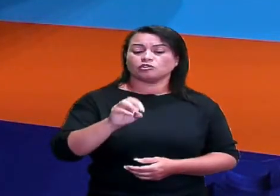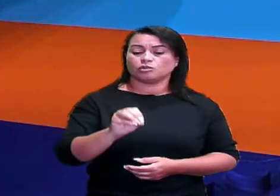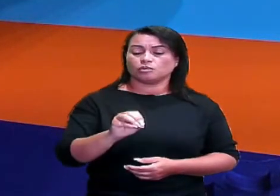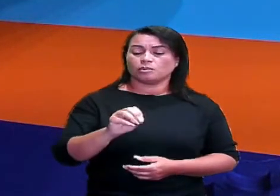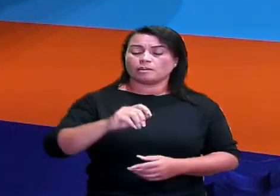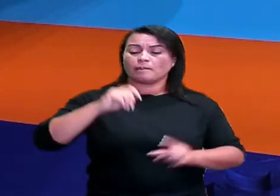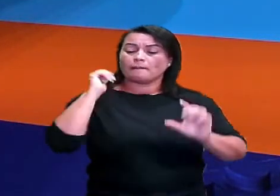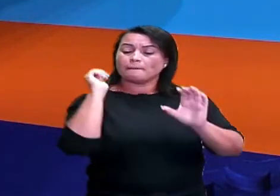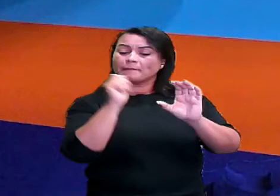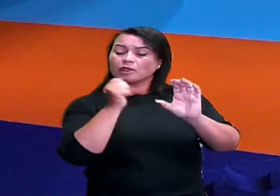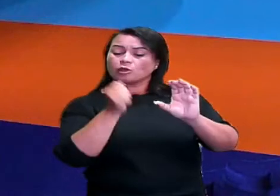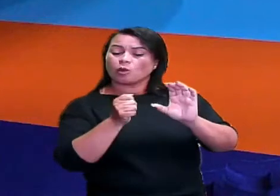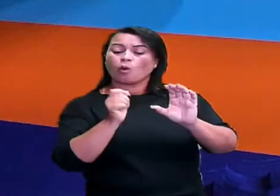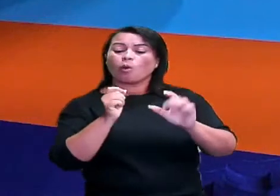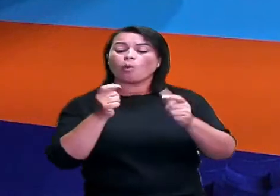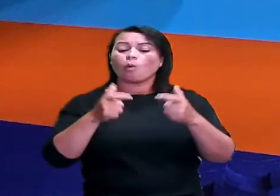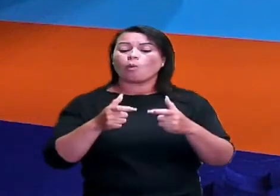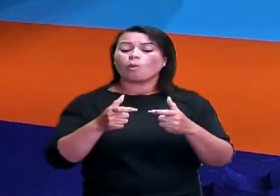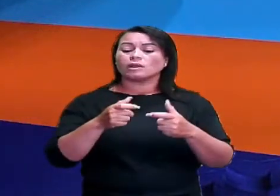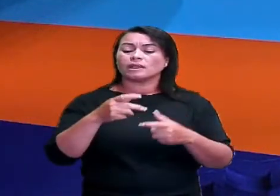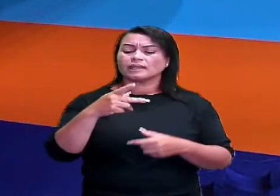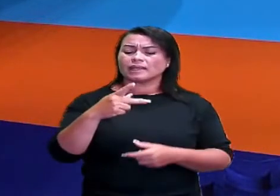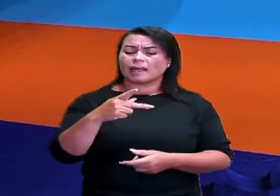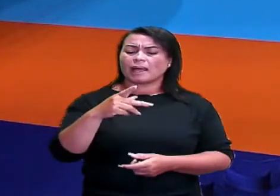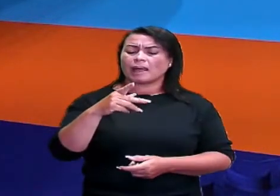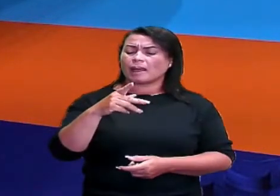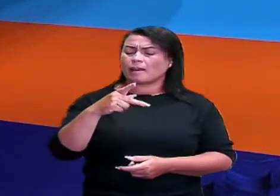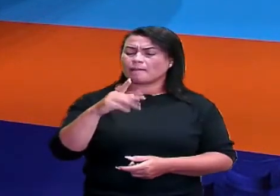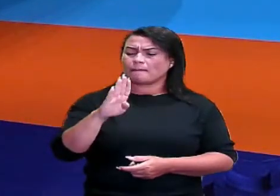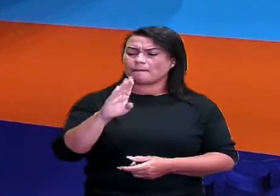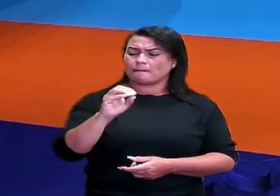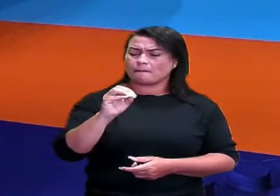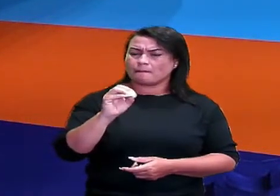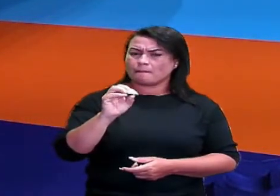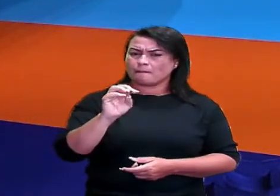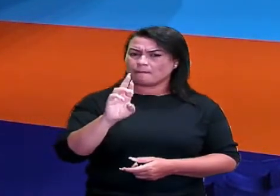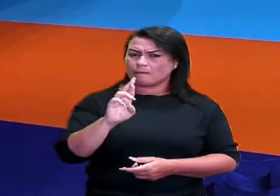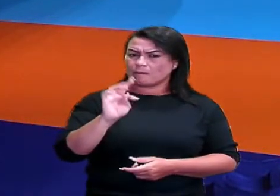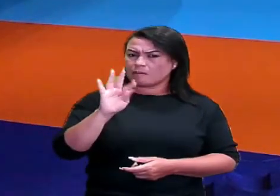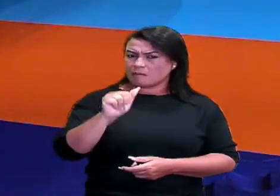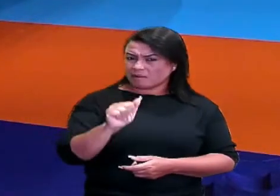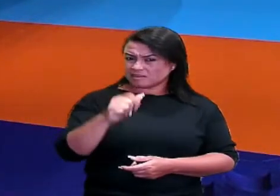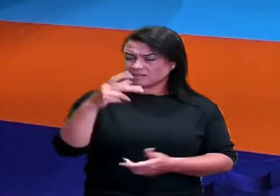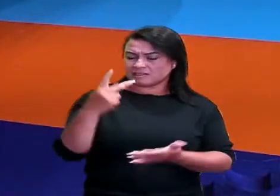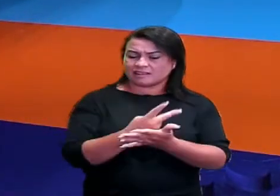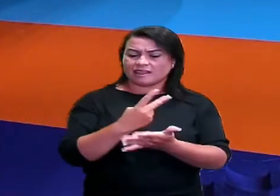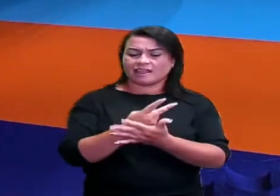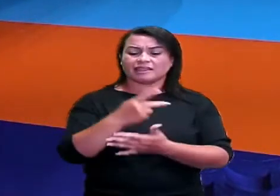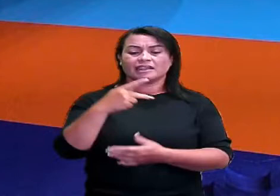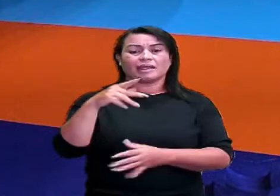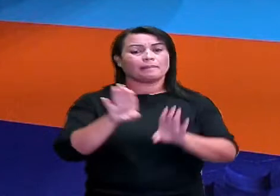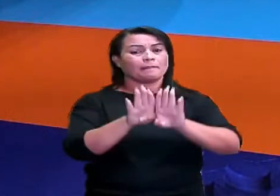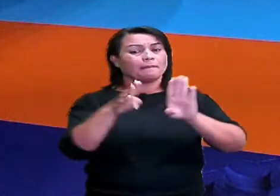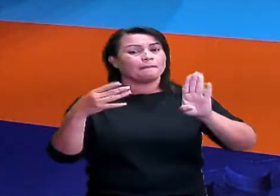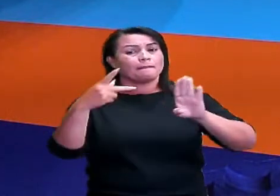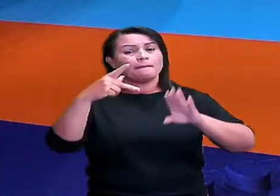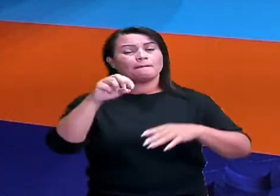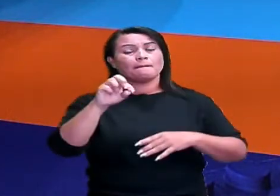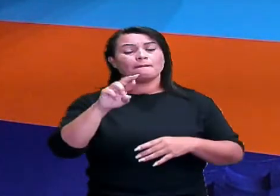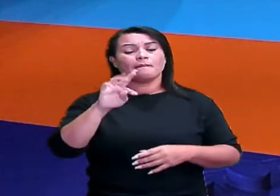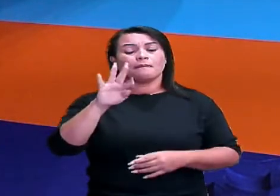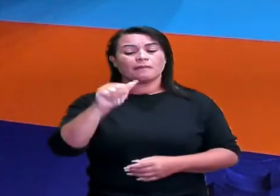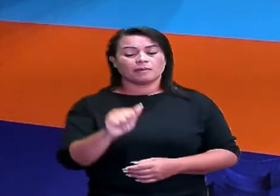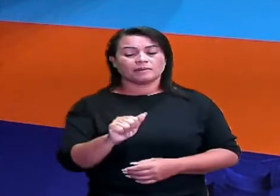errada. Uma drinca de tranca, drancou, tranquedo. Então, aqui, ó,